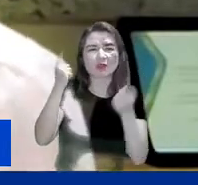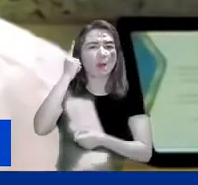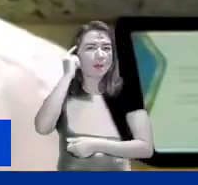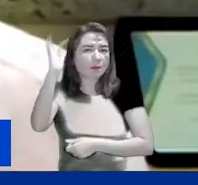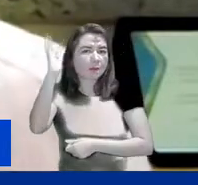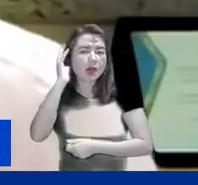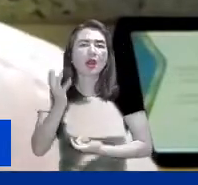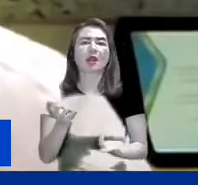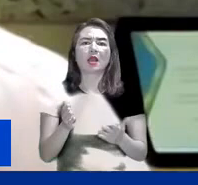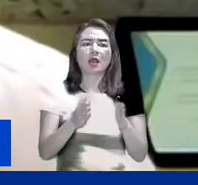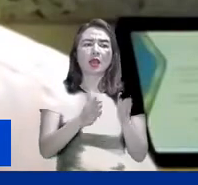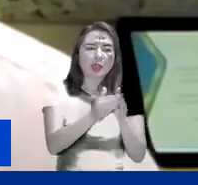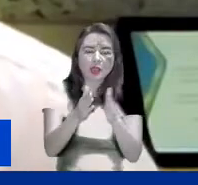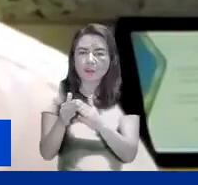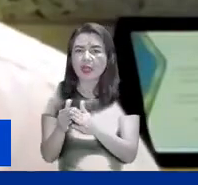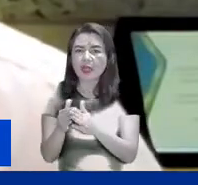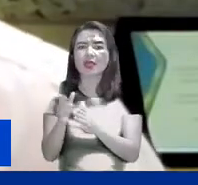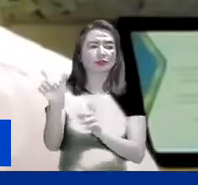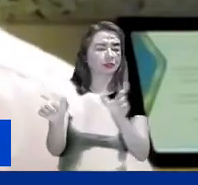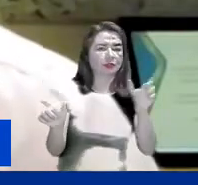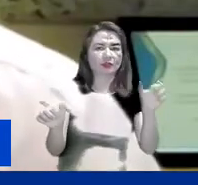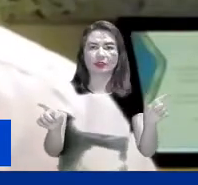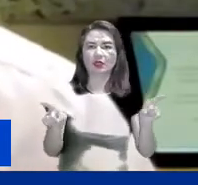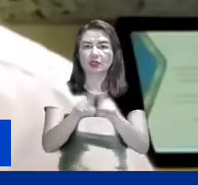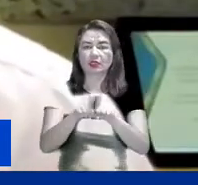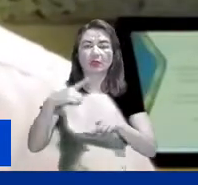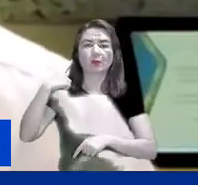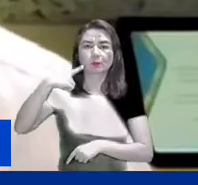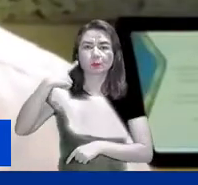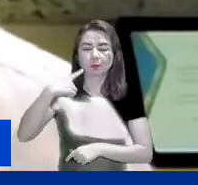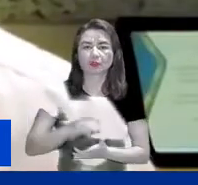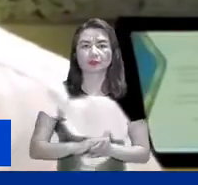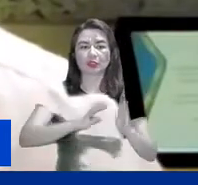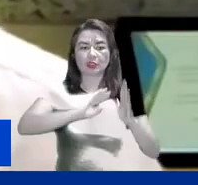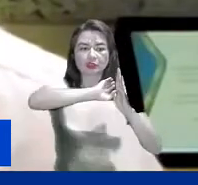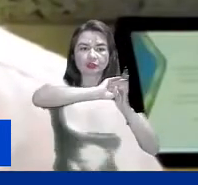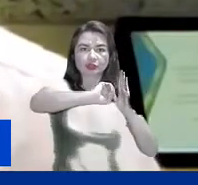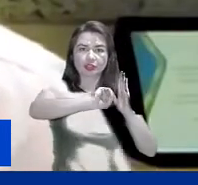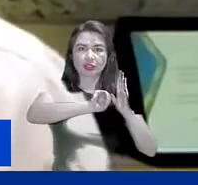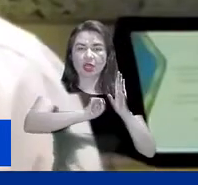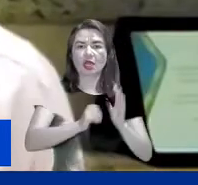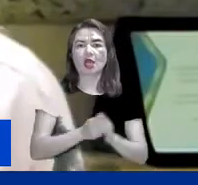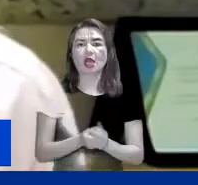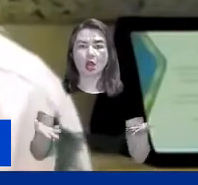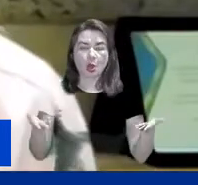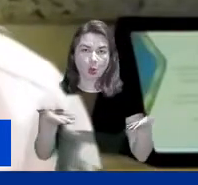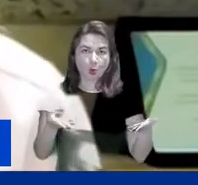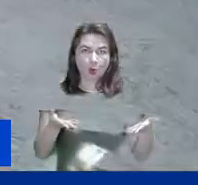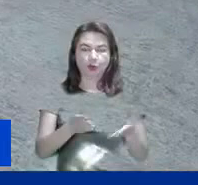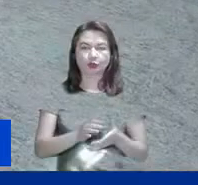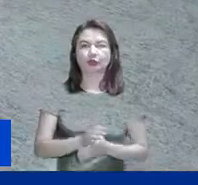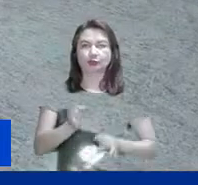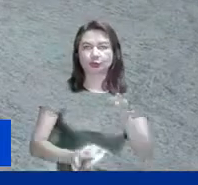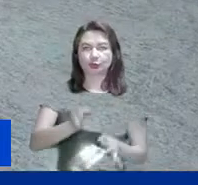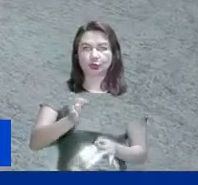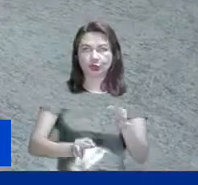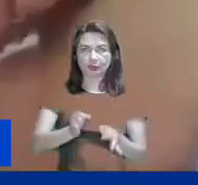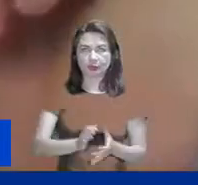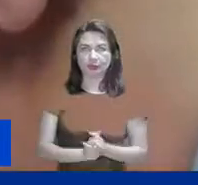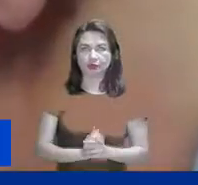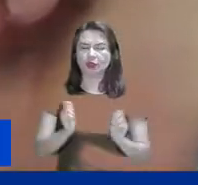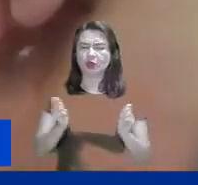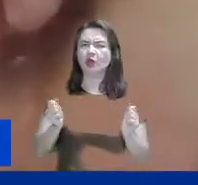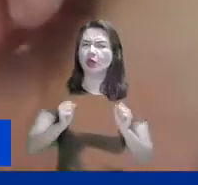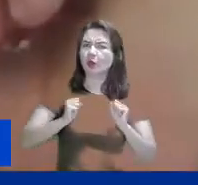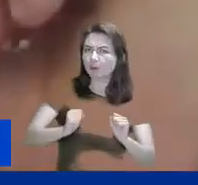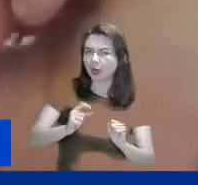ilustres julgadores, às partes e aos advogados para fazer a retirada de pauta desse processo. Nós podemos incluir na próxima